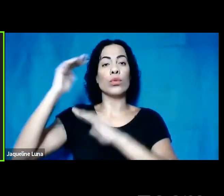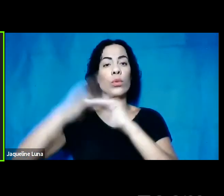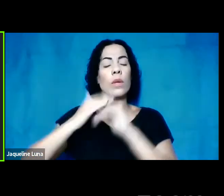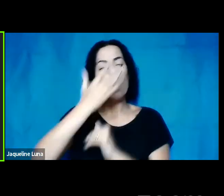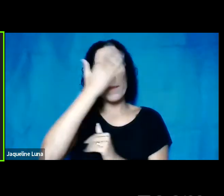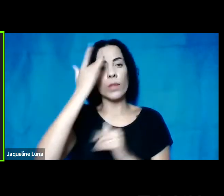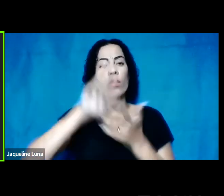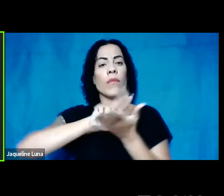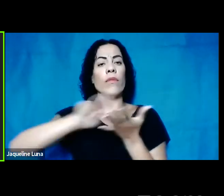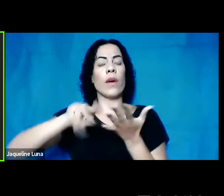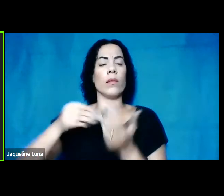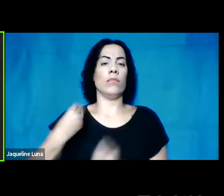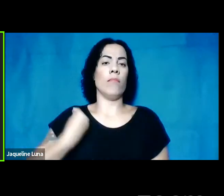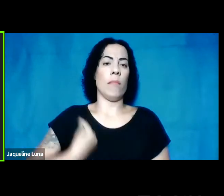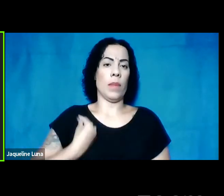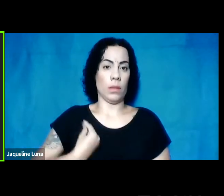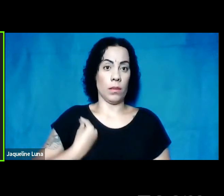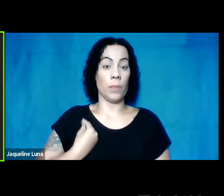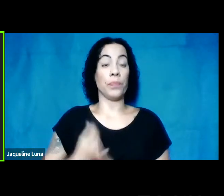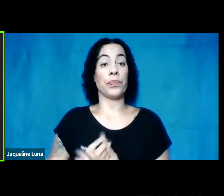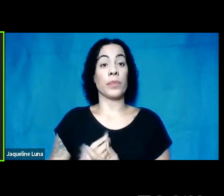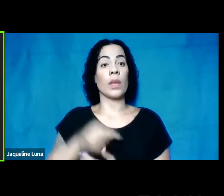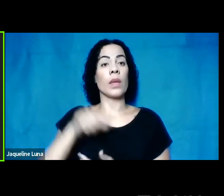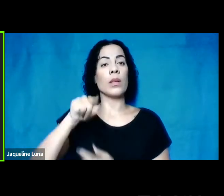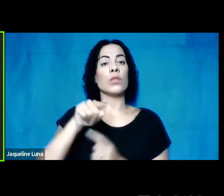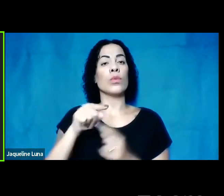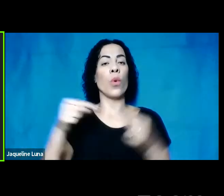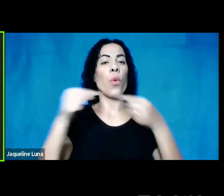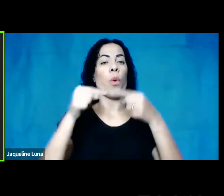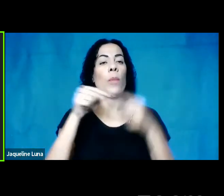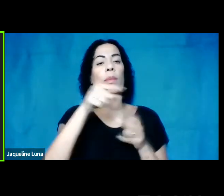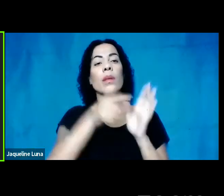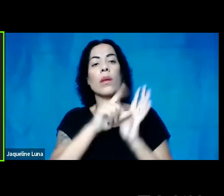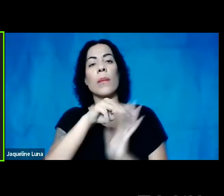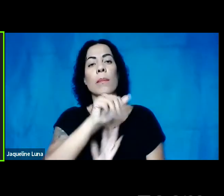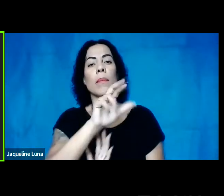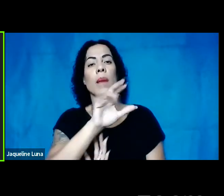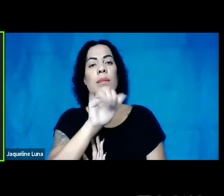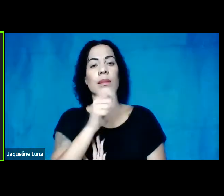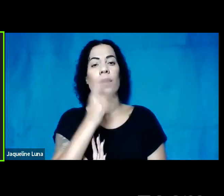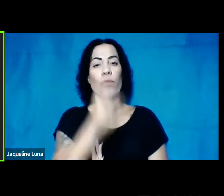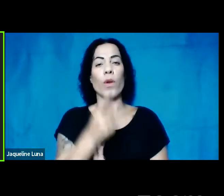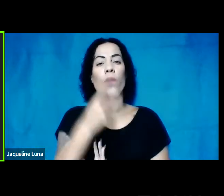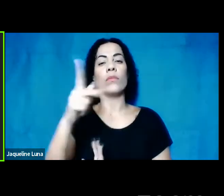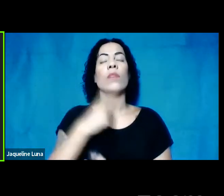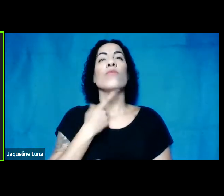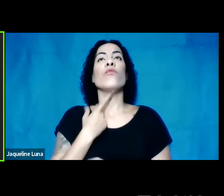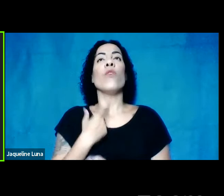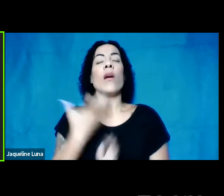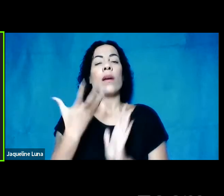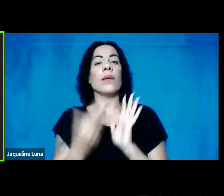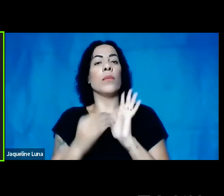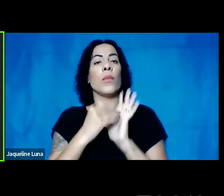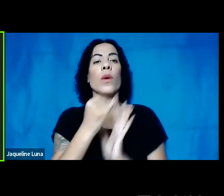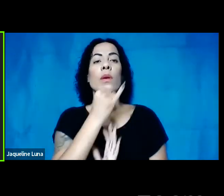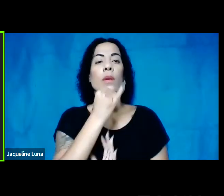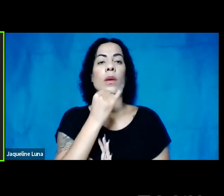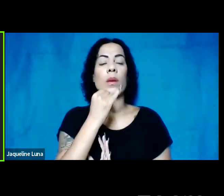E isso vai muito ao encontro do que Márcia fala, né, desse desejo dela de instituir, por exemplo, um